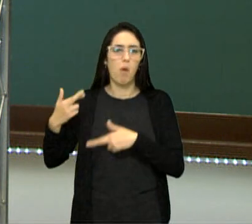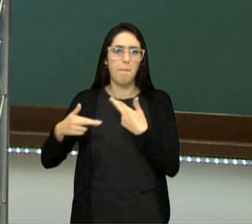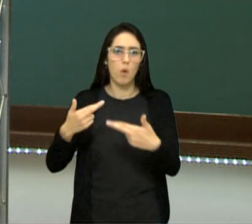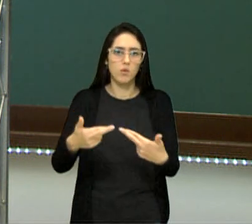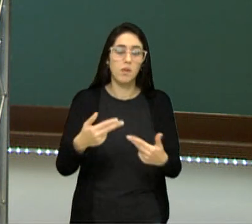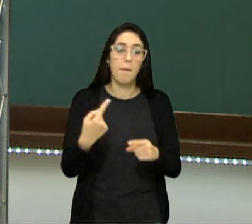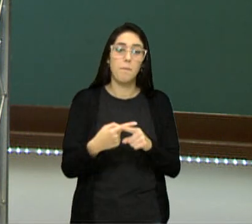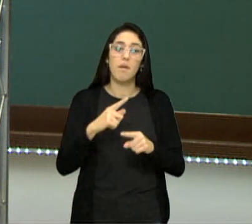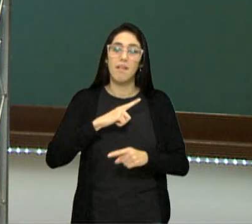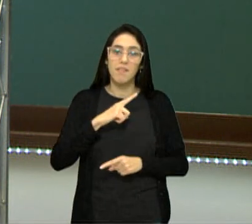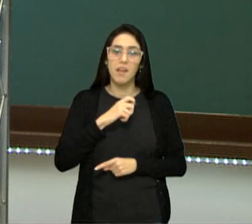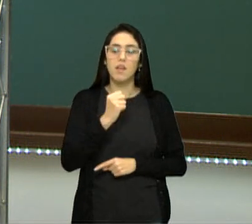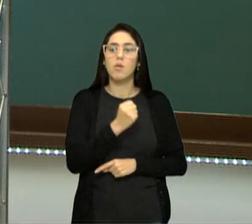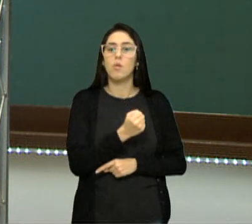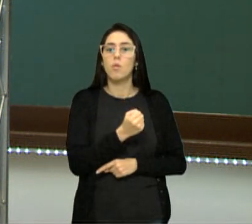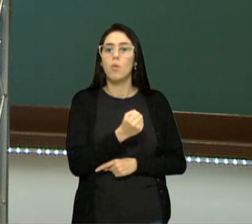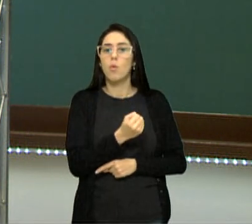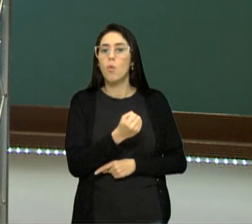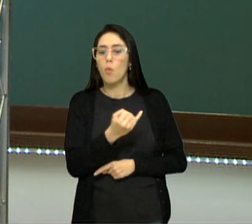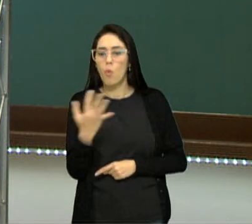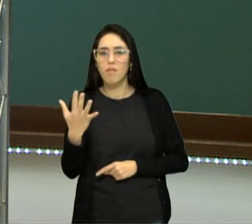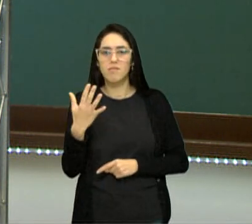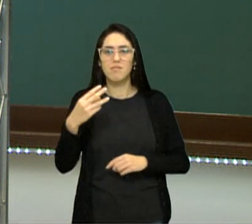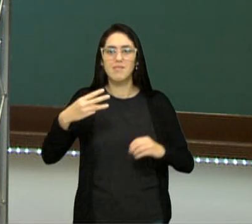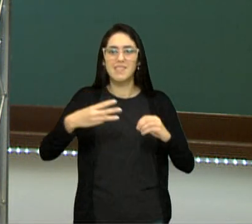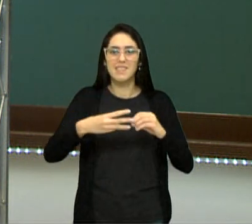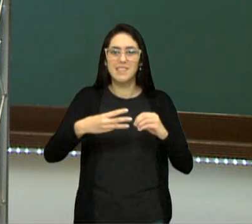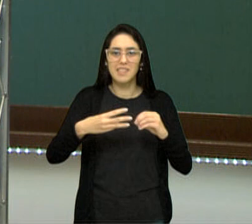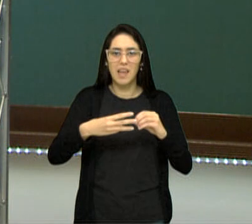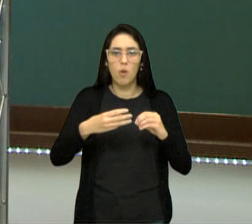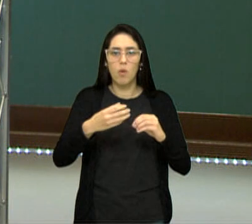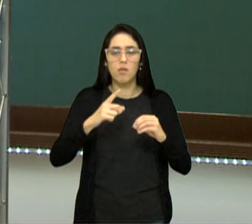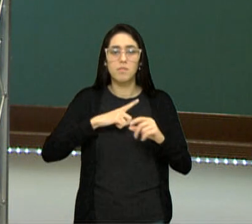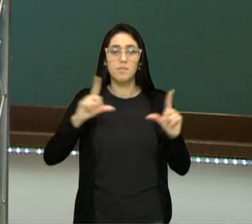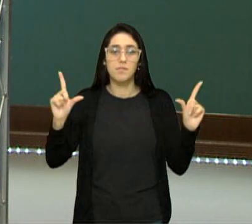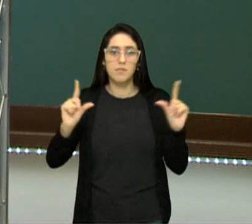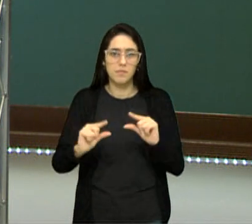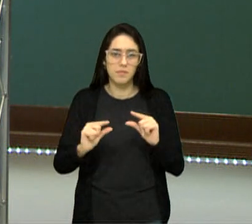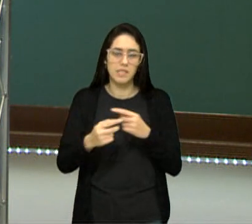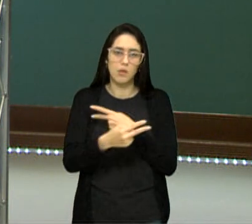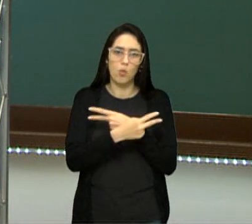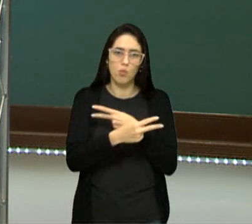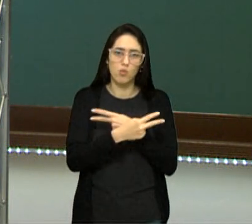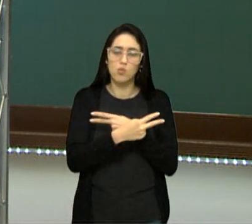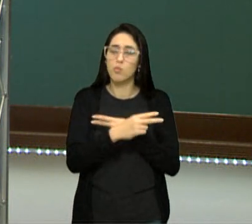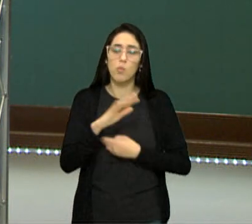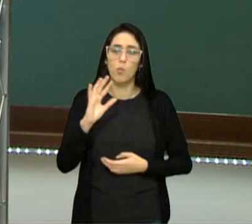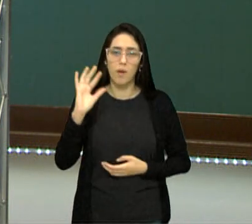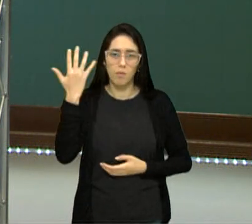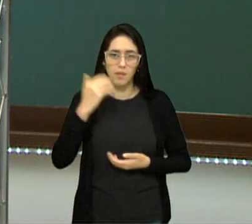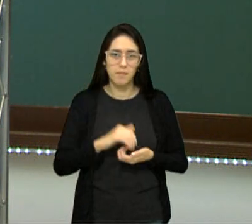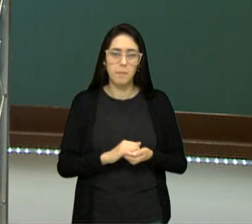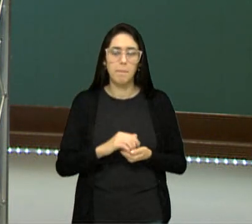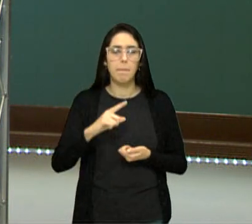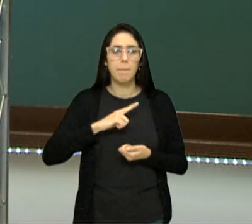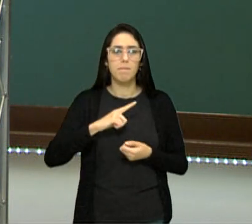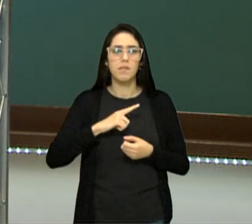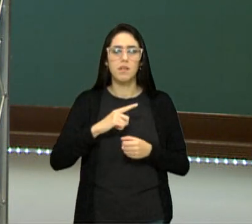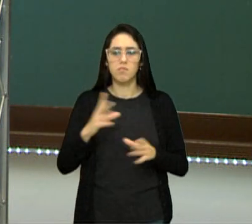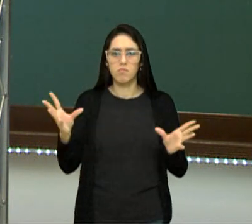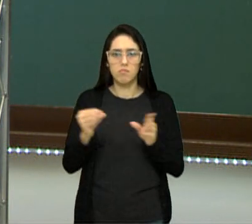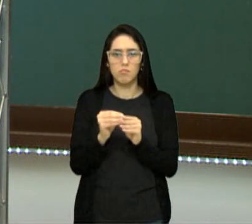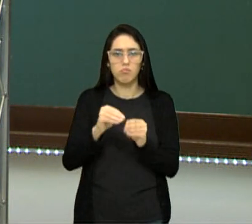a quantidade, elas produzem células com a quantidade reduzida de cromossomos para que numa fusão e tudo mais